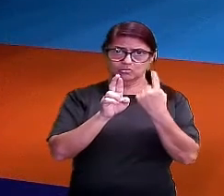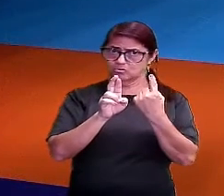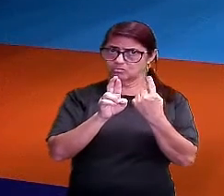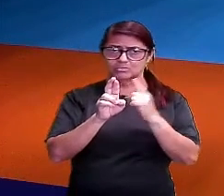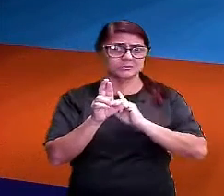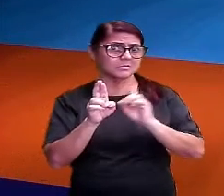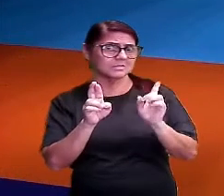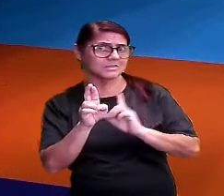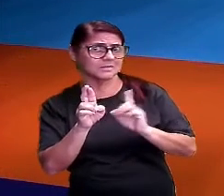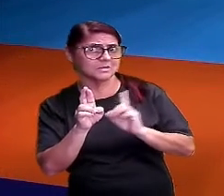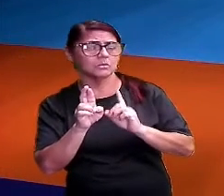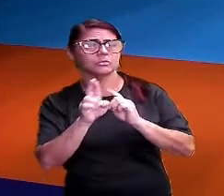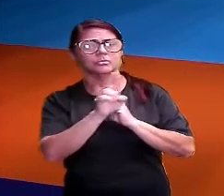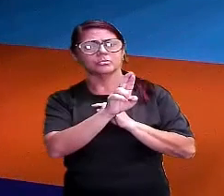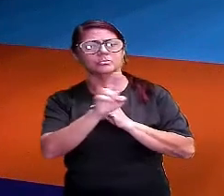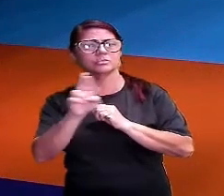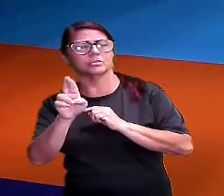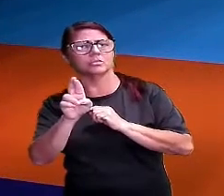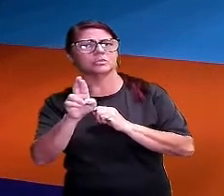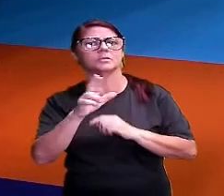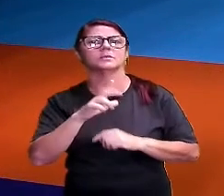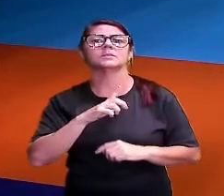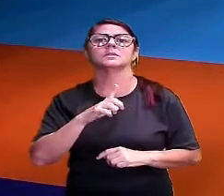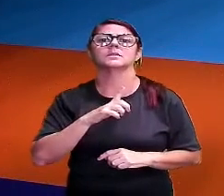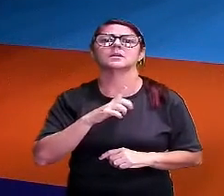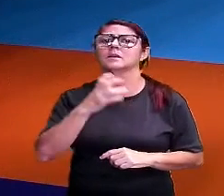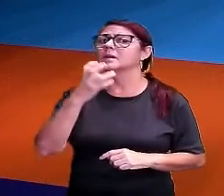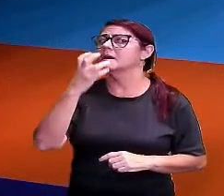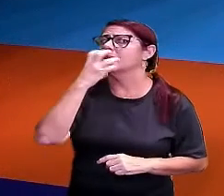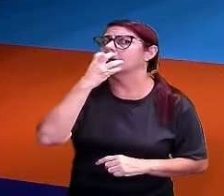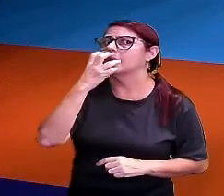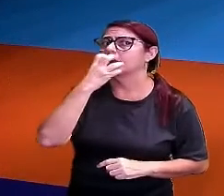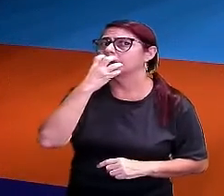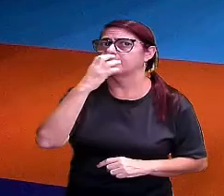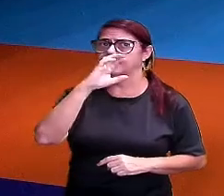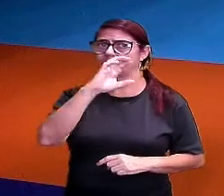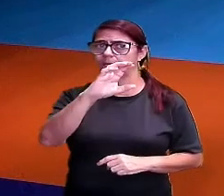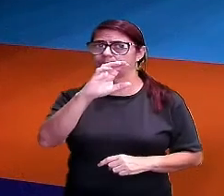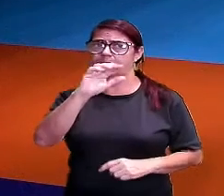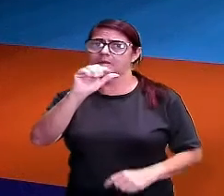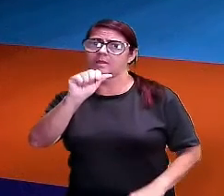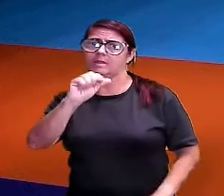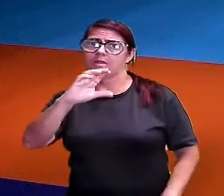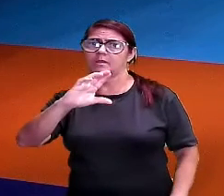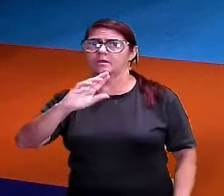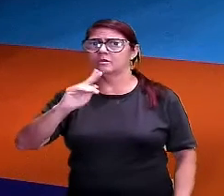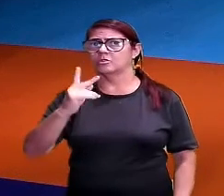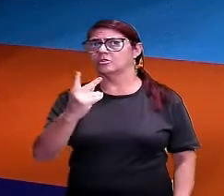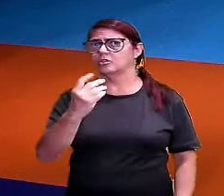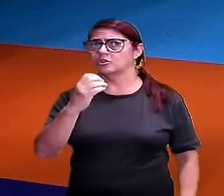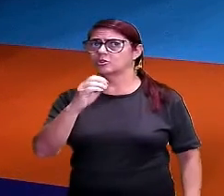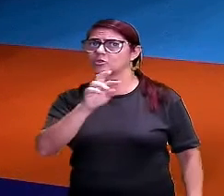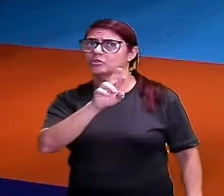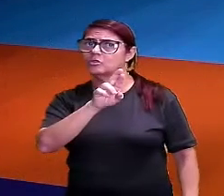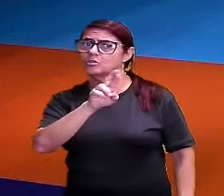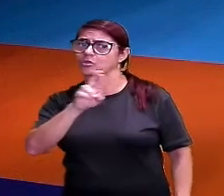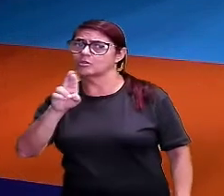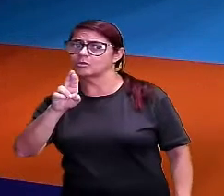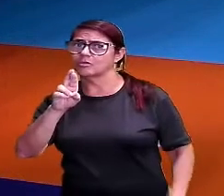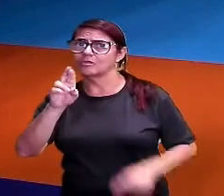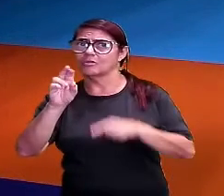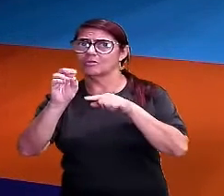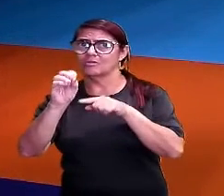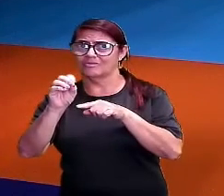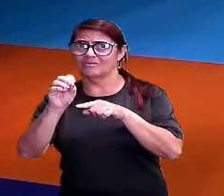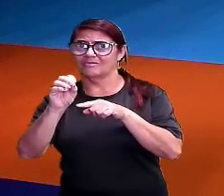R's, tá? E na palavra cachorro, também cachorro, temos aí o som forte,